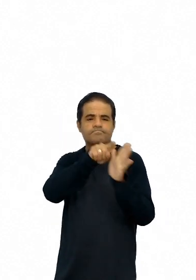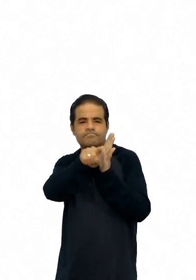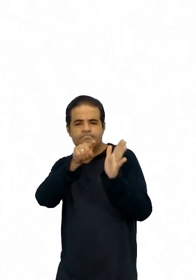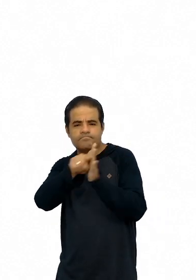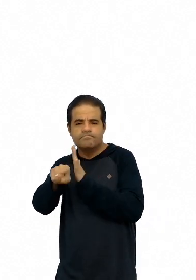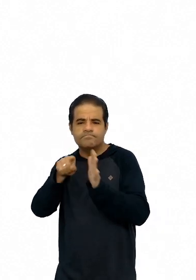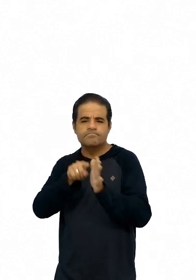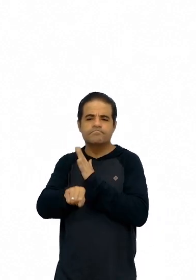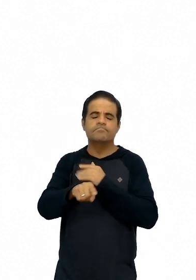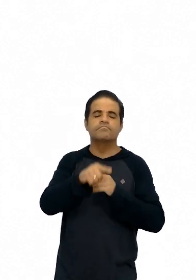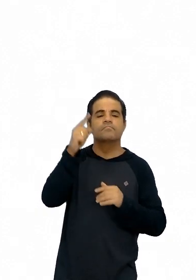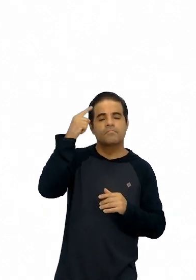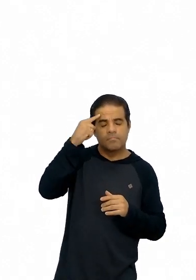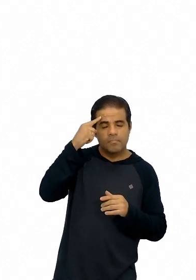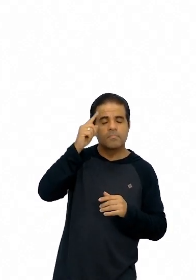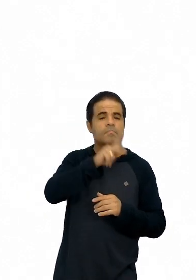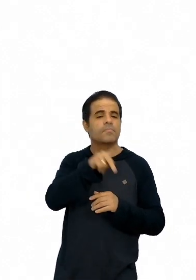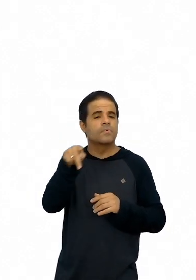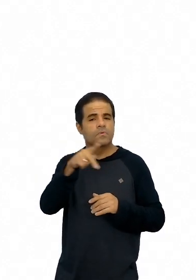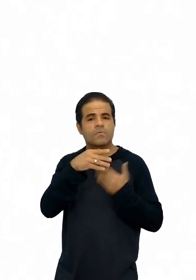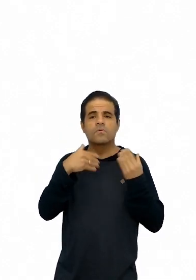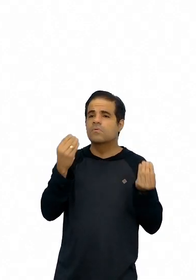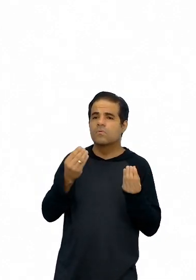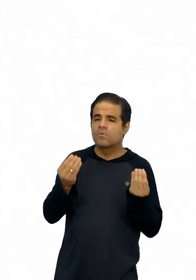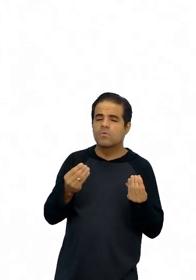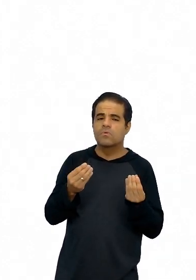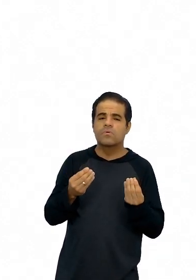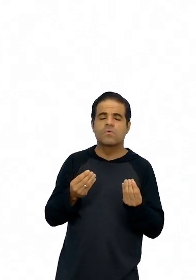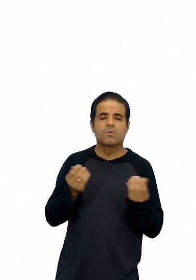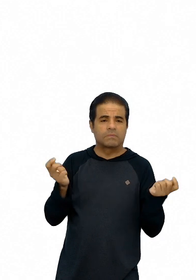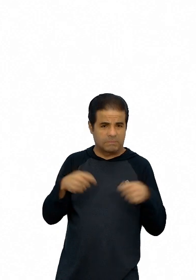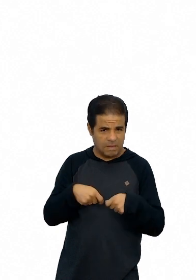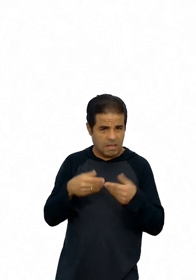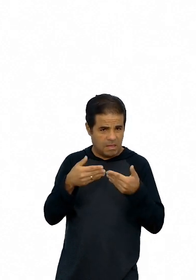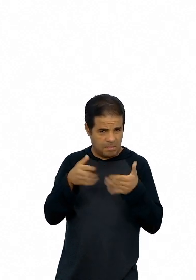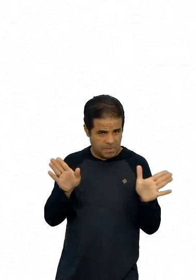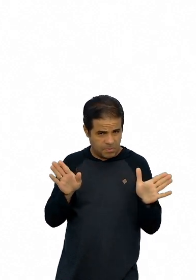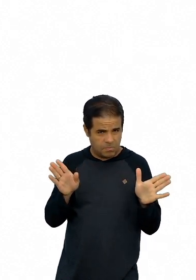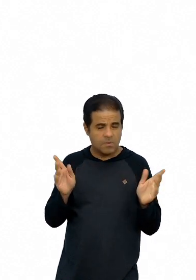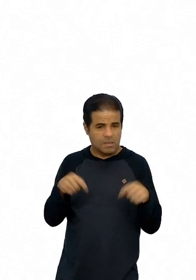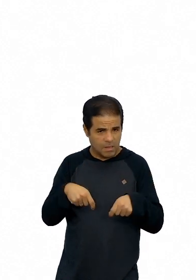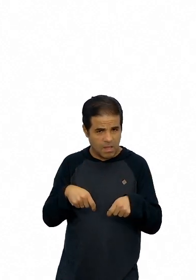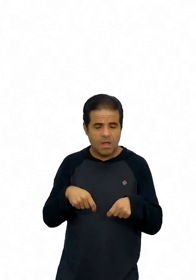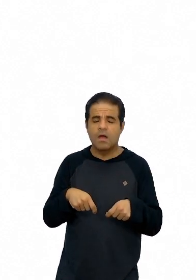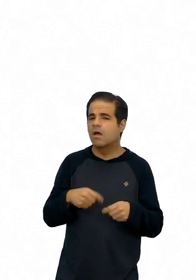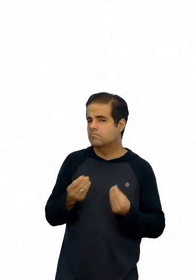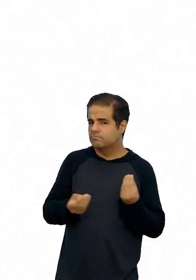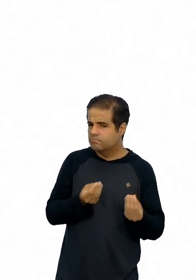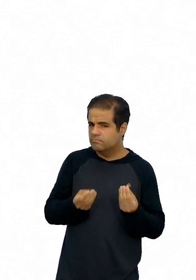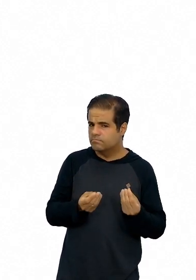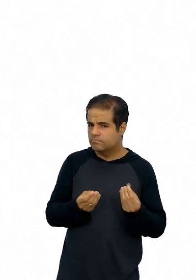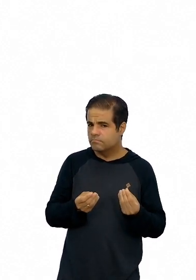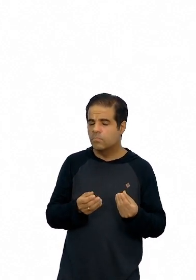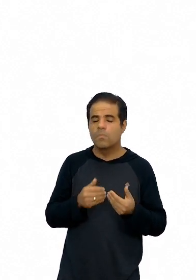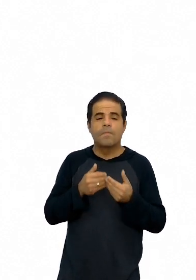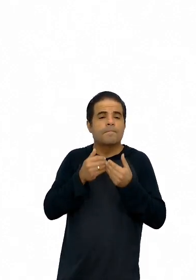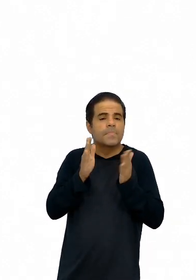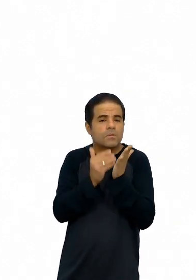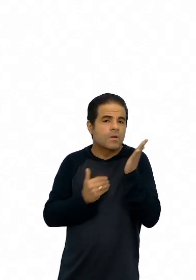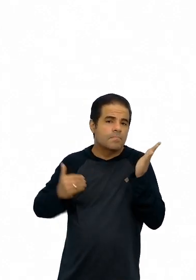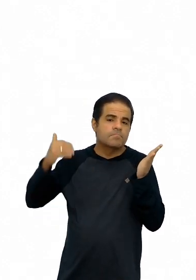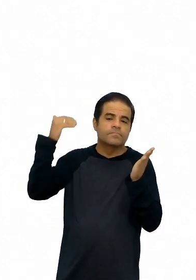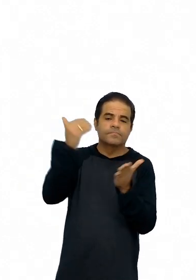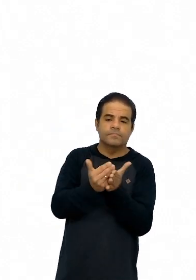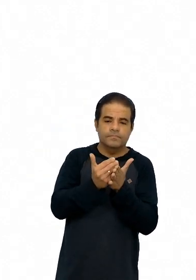perguntas, delas assim, professora, mas o escorregador pode ter essa abertura? Então, será que pode? Com a abertura